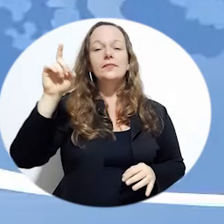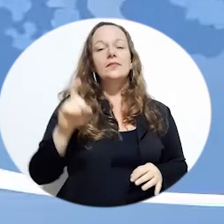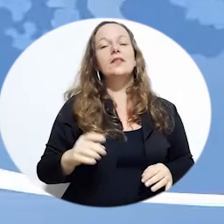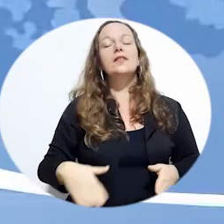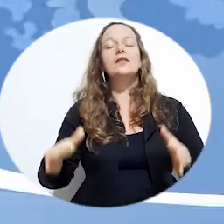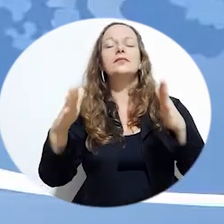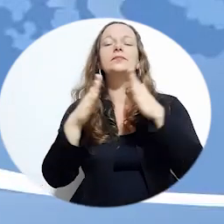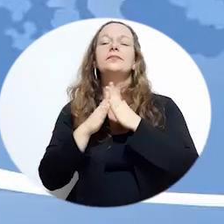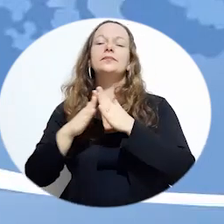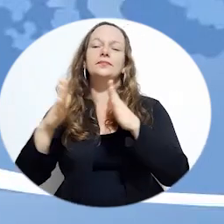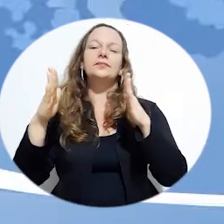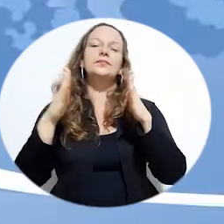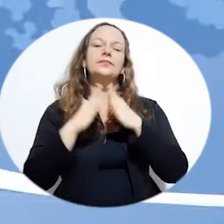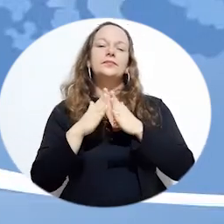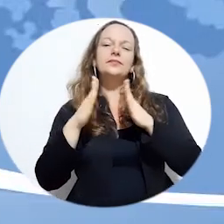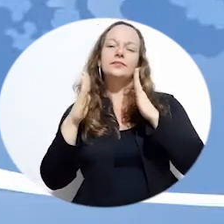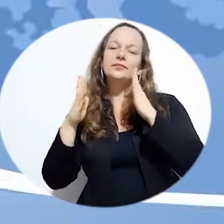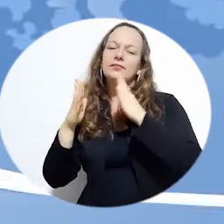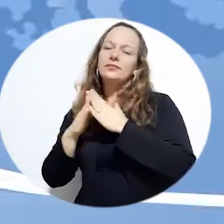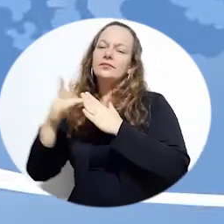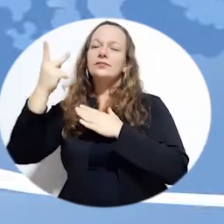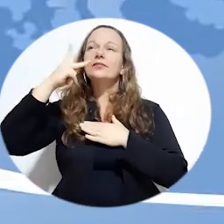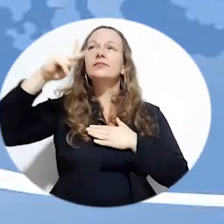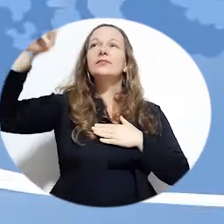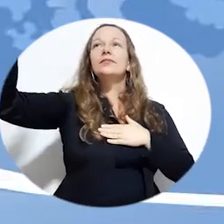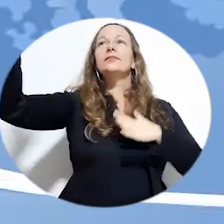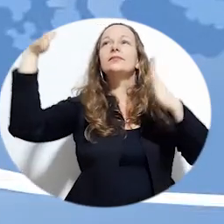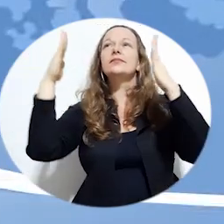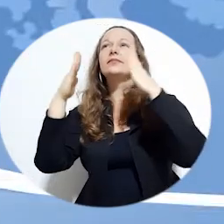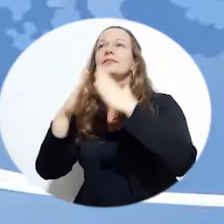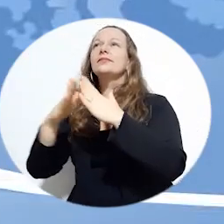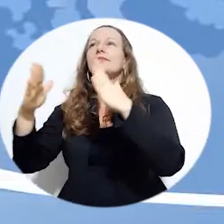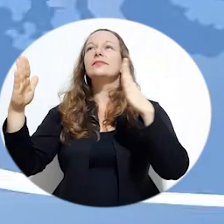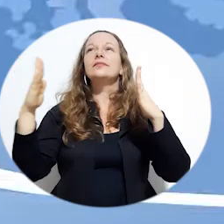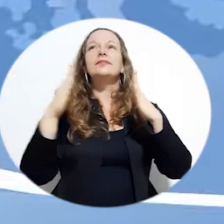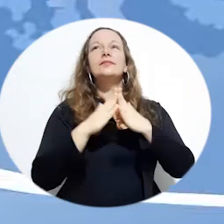eu sou sua casa, sua